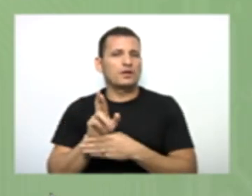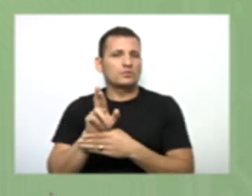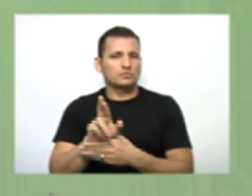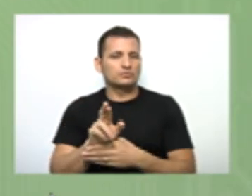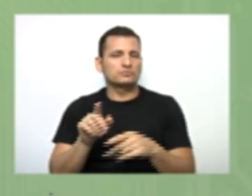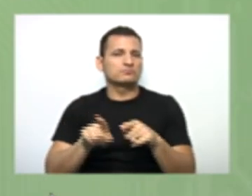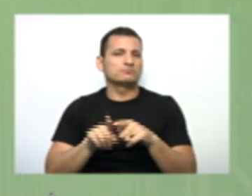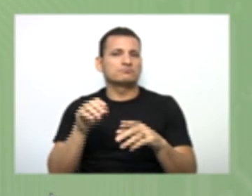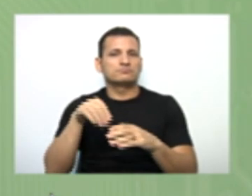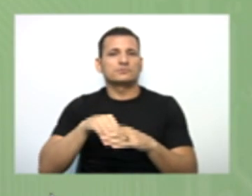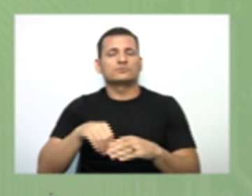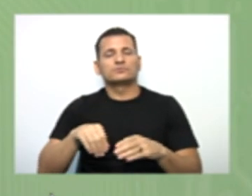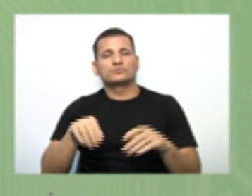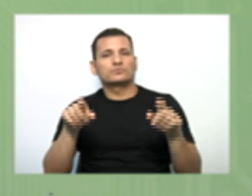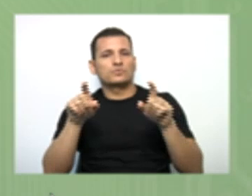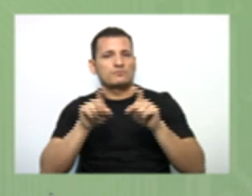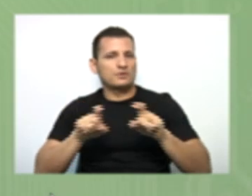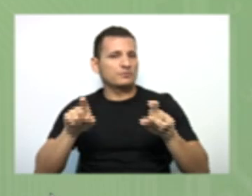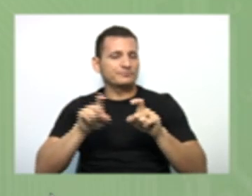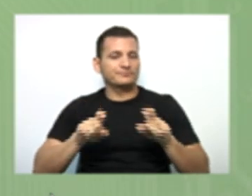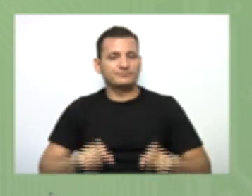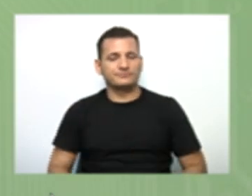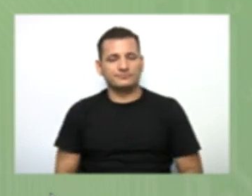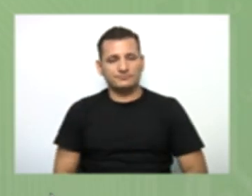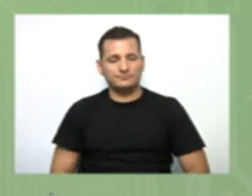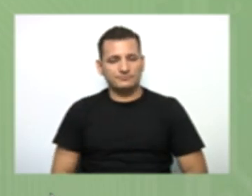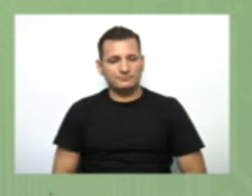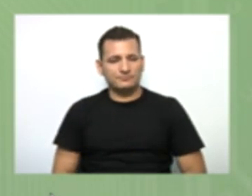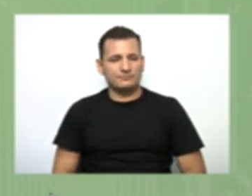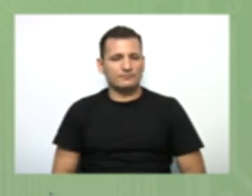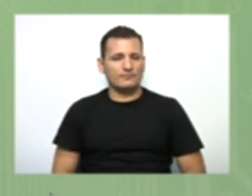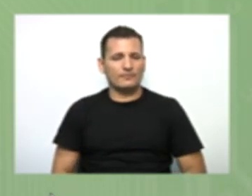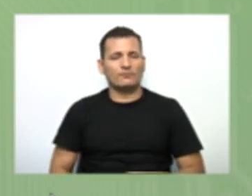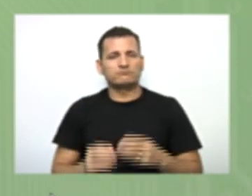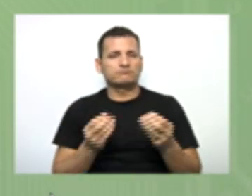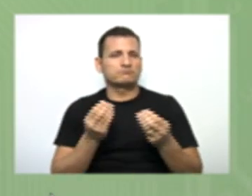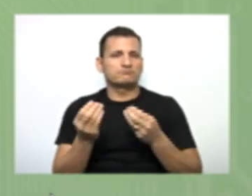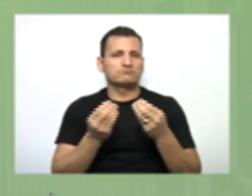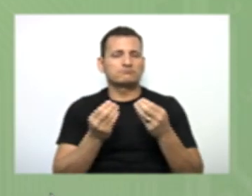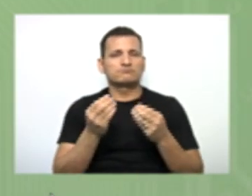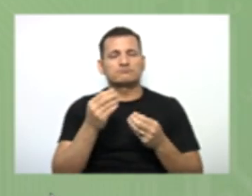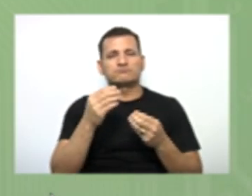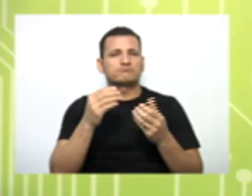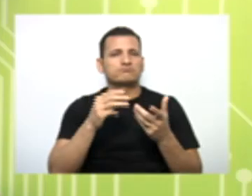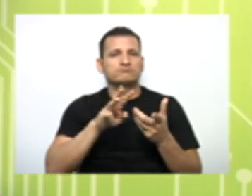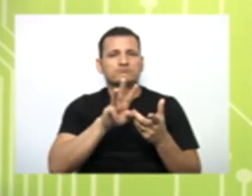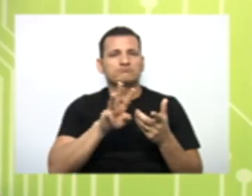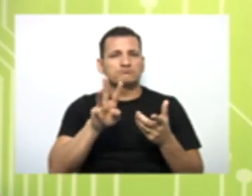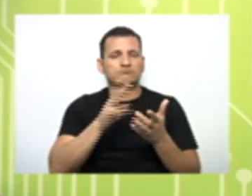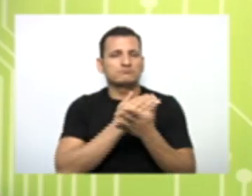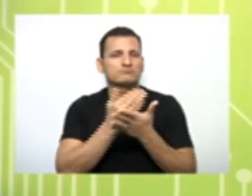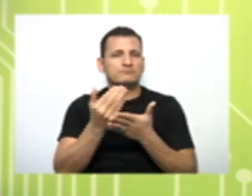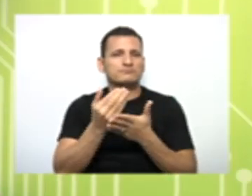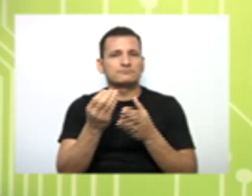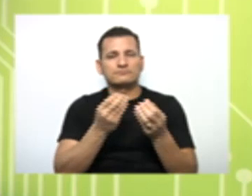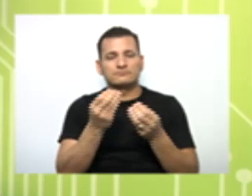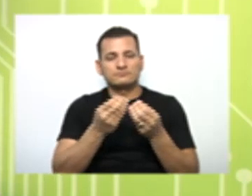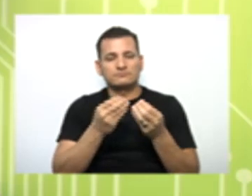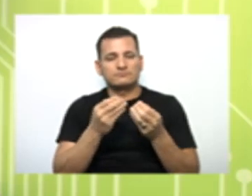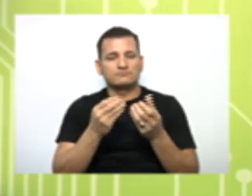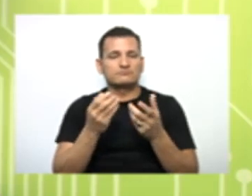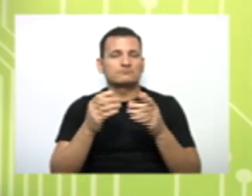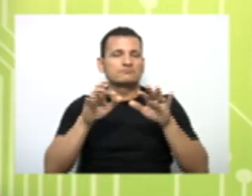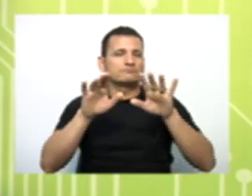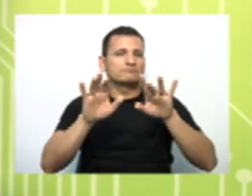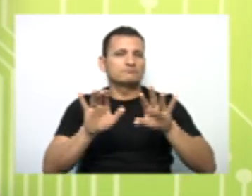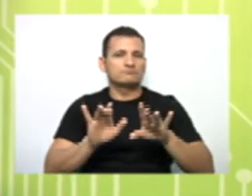do computador. Agora, como deve ser uma página inicial? Como que eu devo começar a